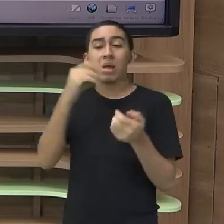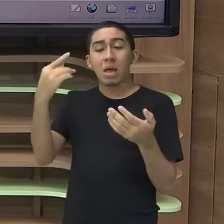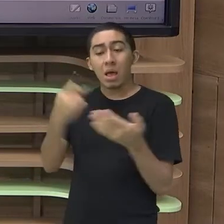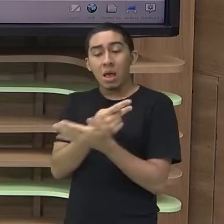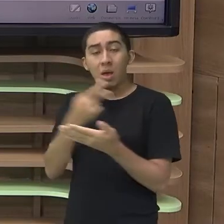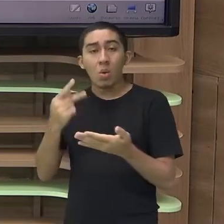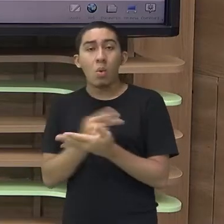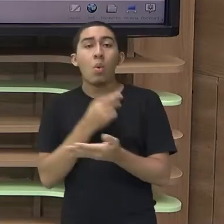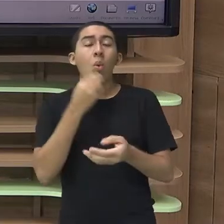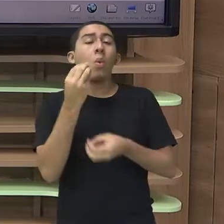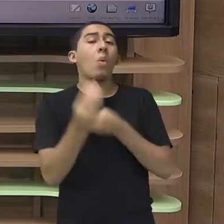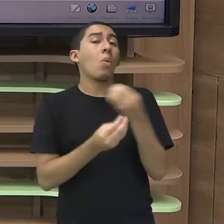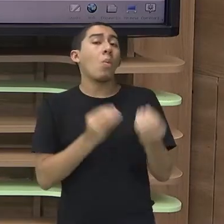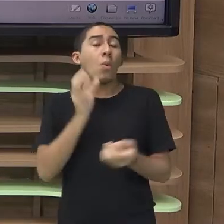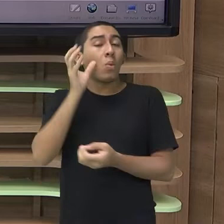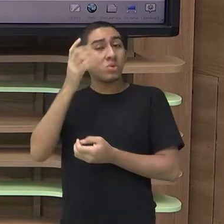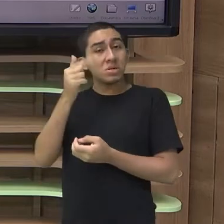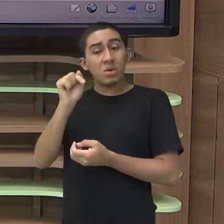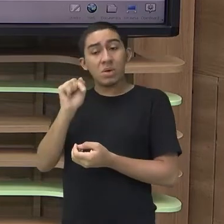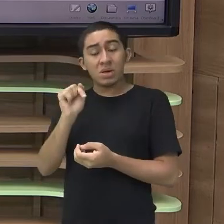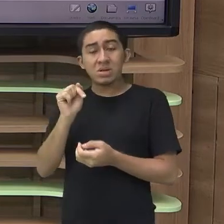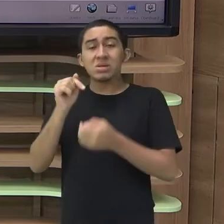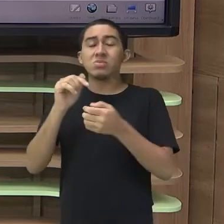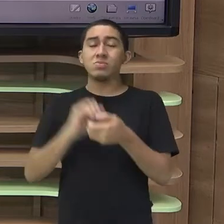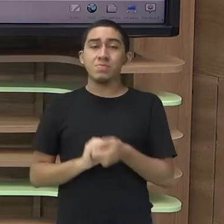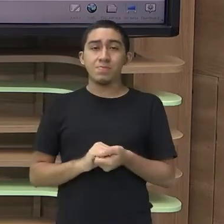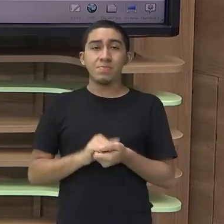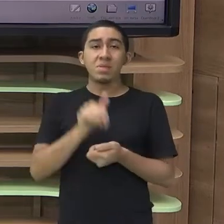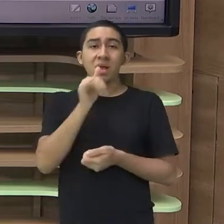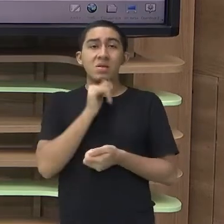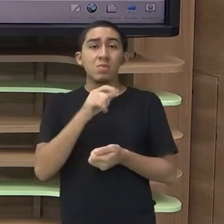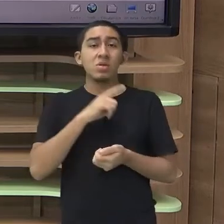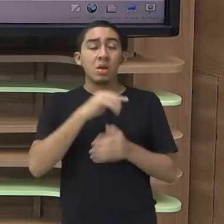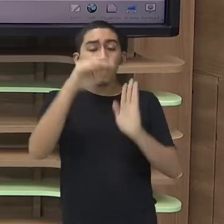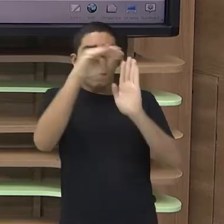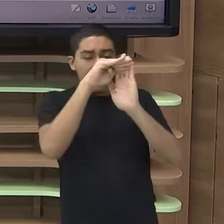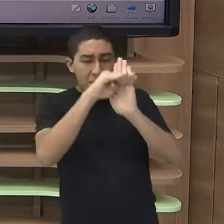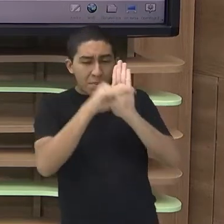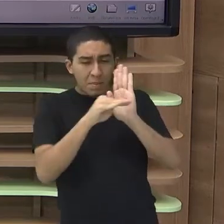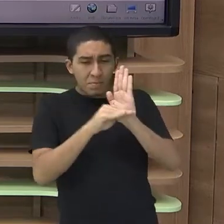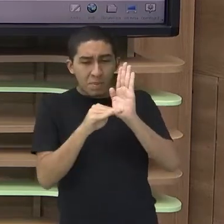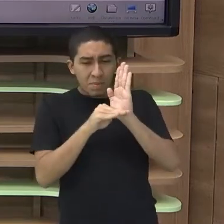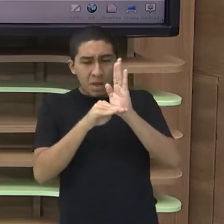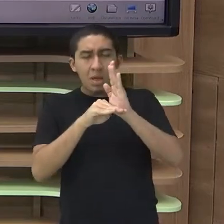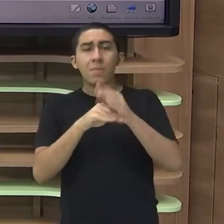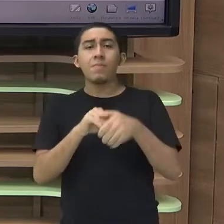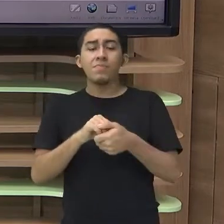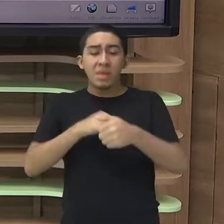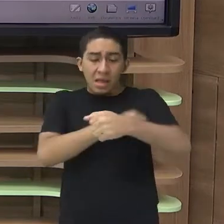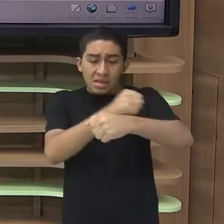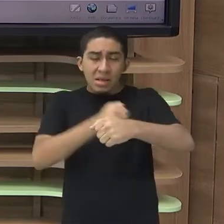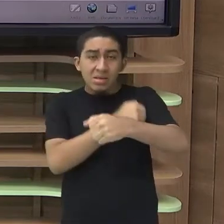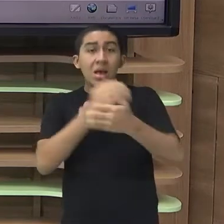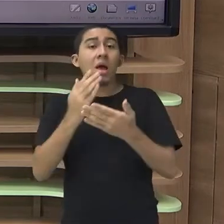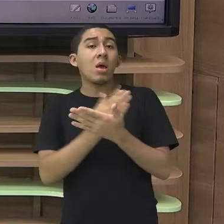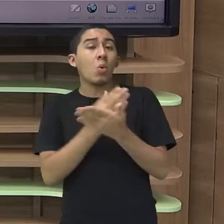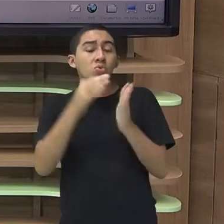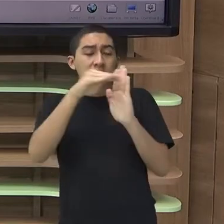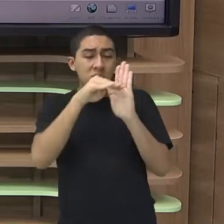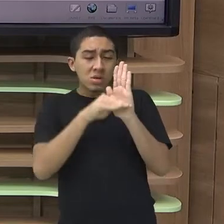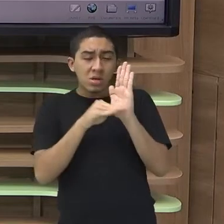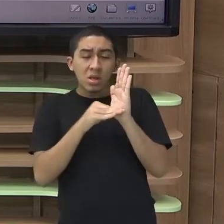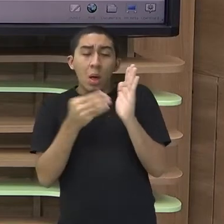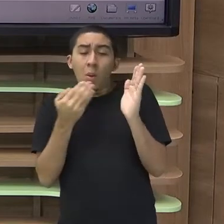na hora dessa transcrição. É como se você tivesse uma receita e algum dos ingredientes você